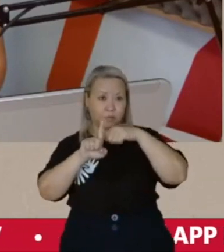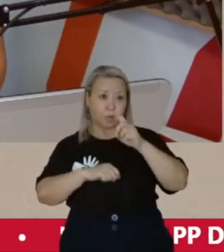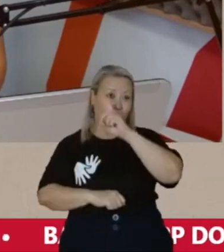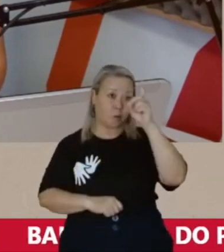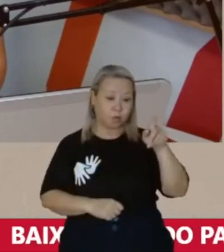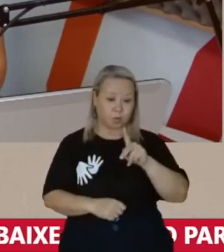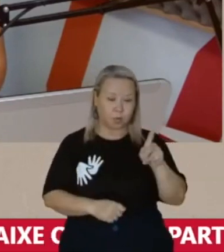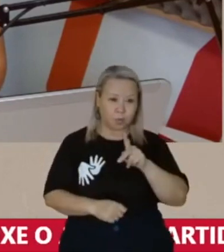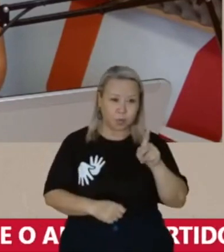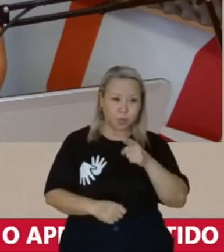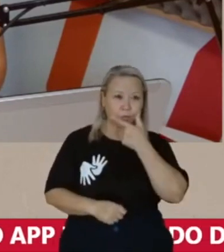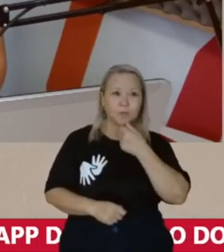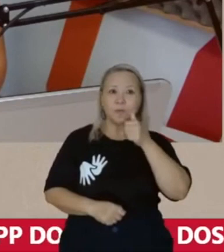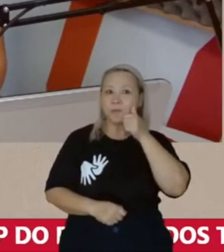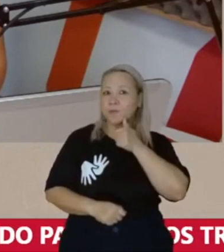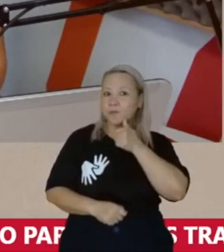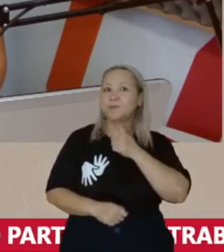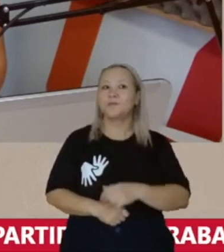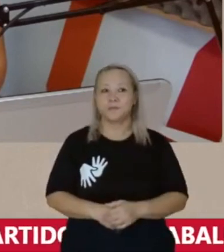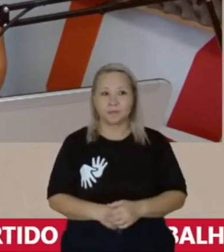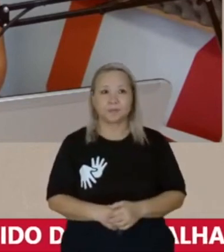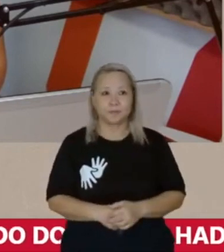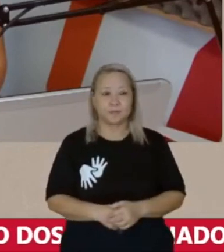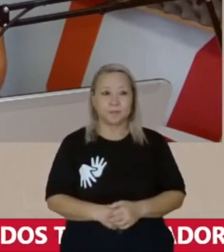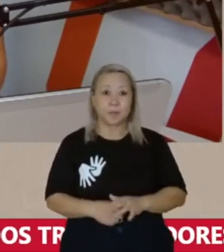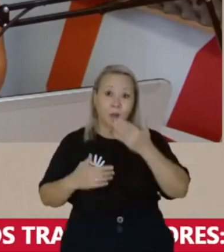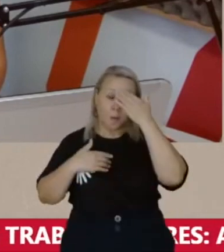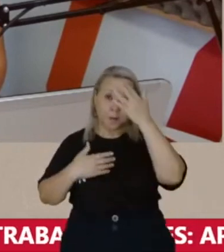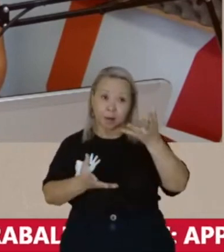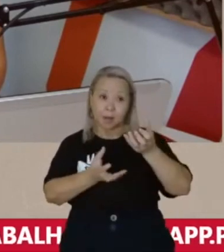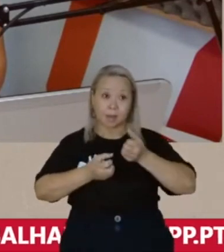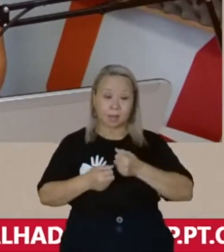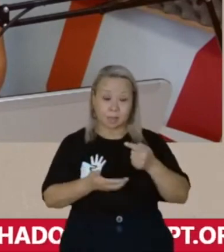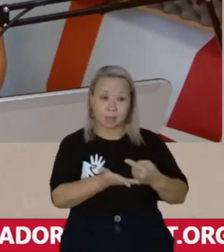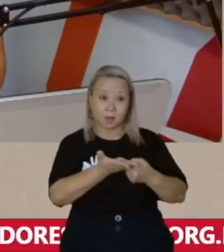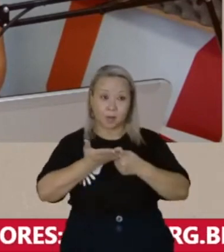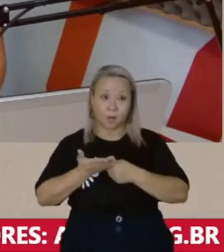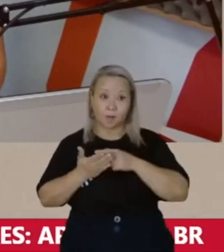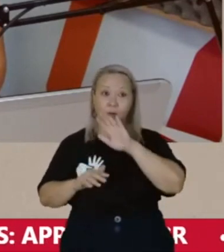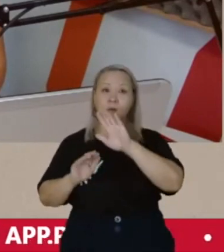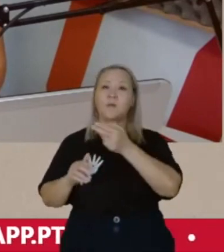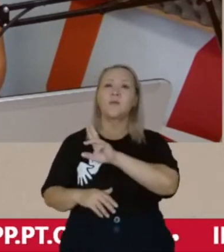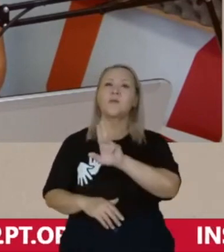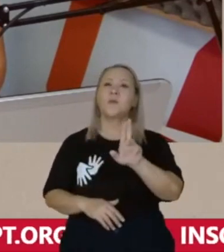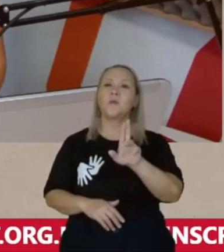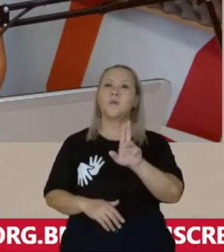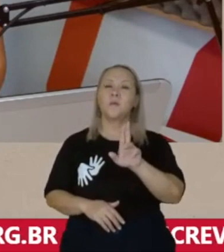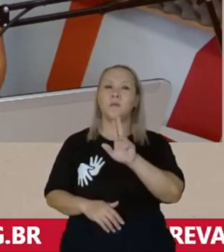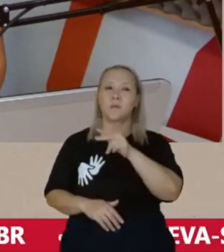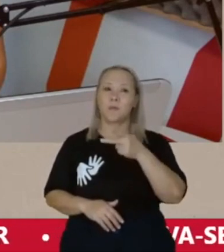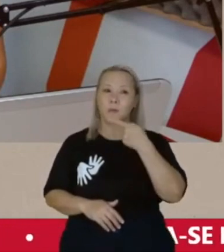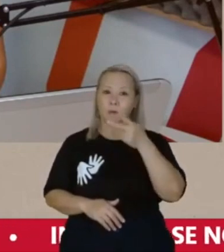professor, o dia da professora. Certamente. Obrigada por ter aceito o nosso convite. Eu vou pedir licença para te chamar